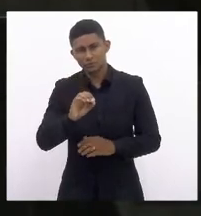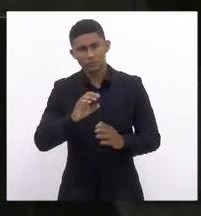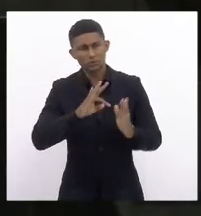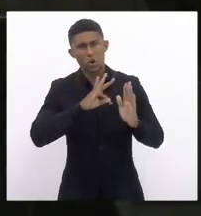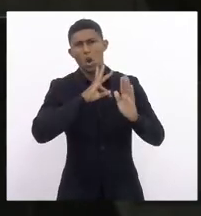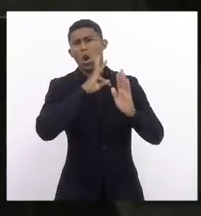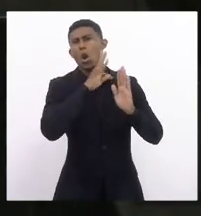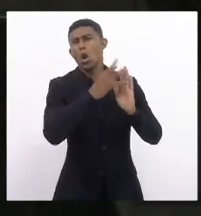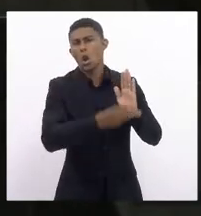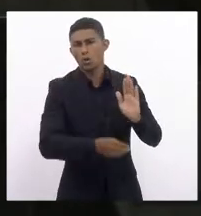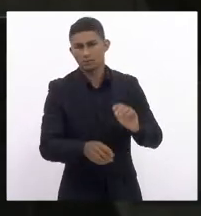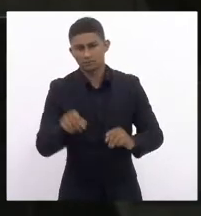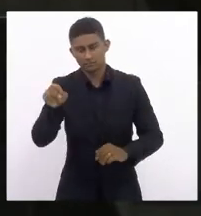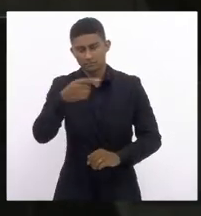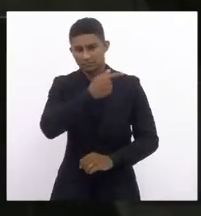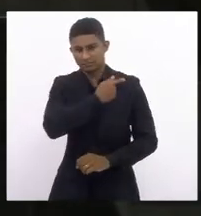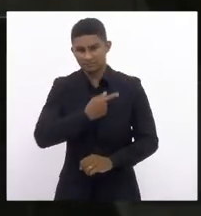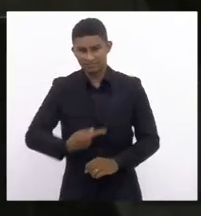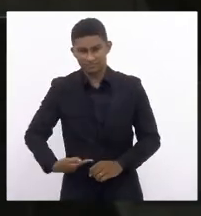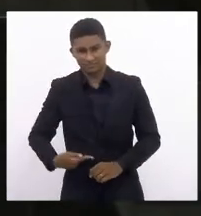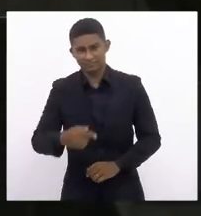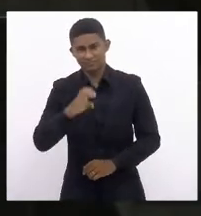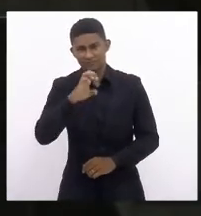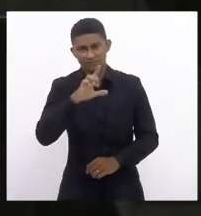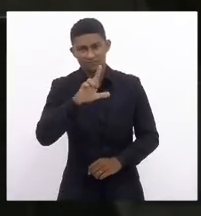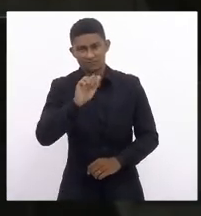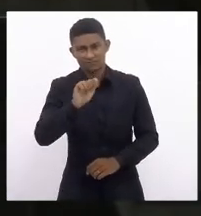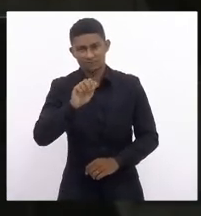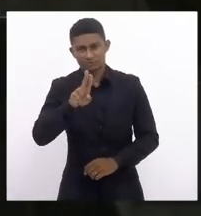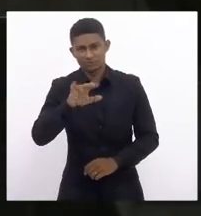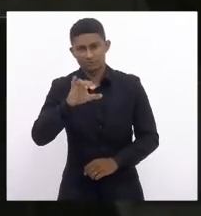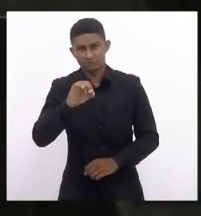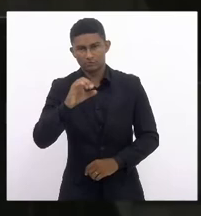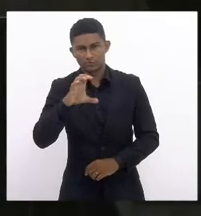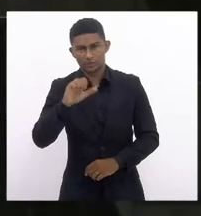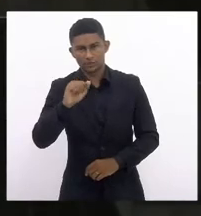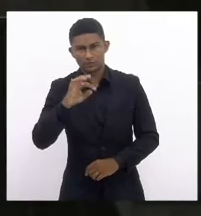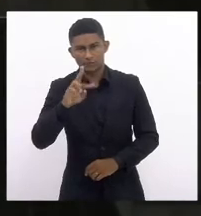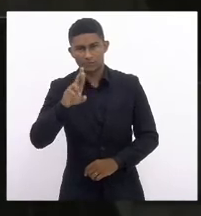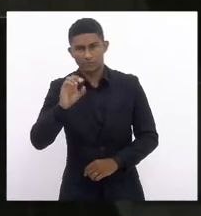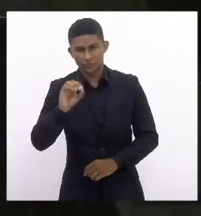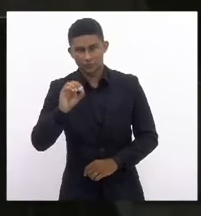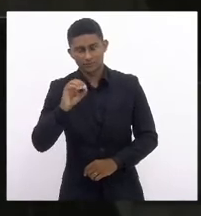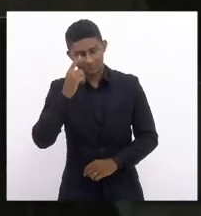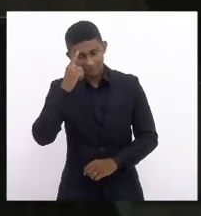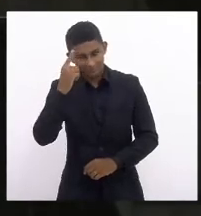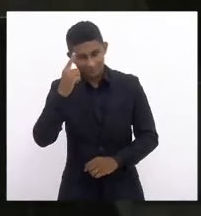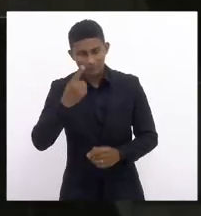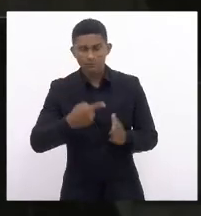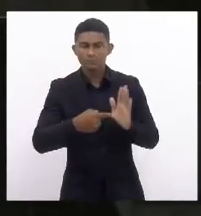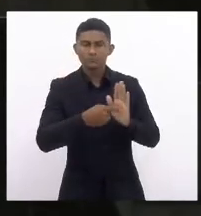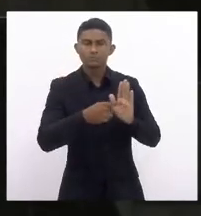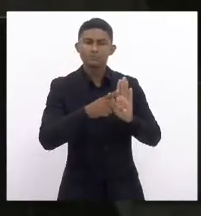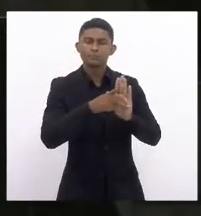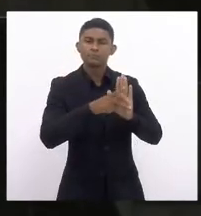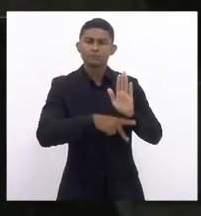do governador Cláudio Castro. Esse